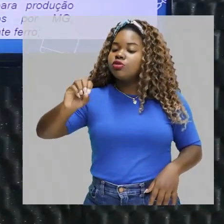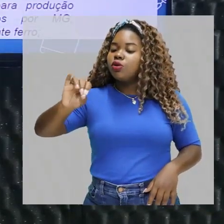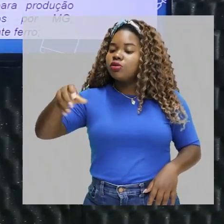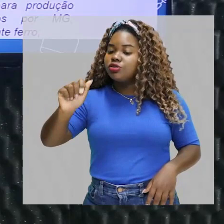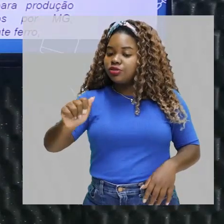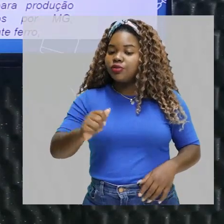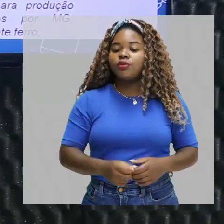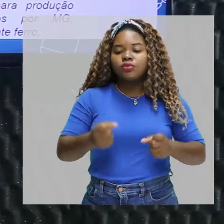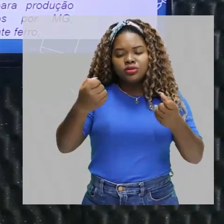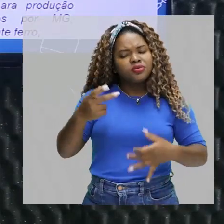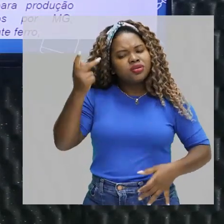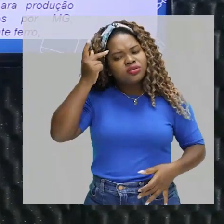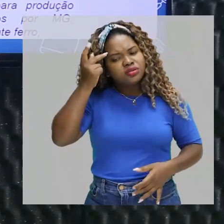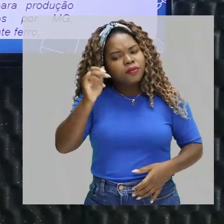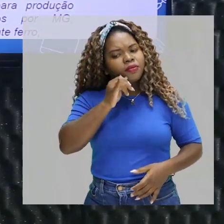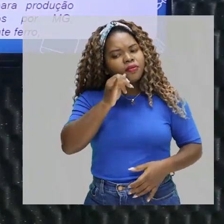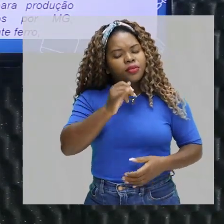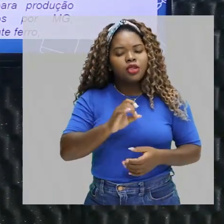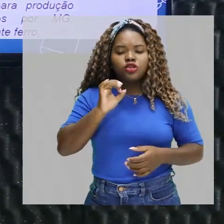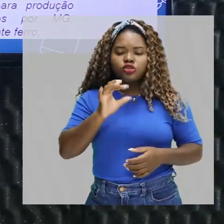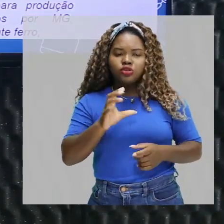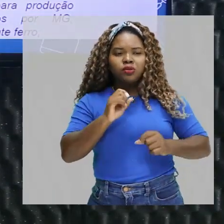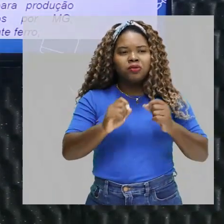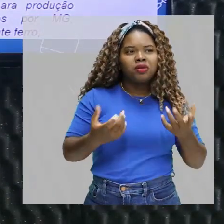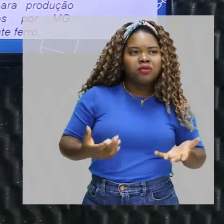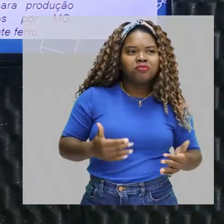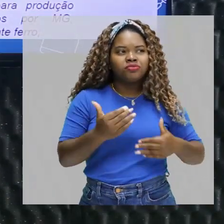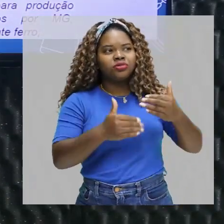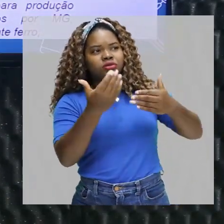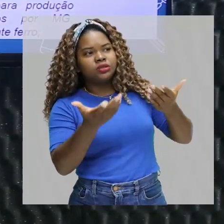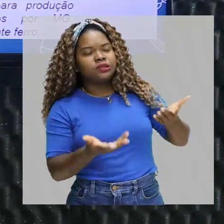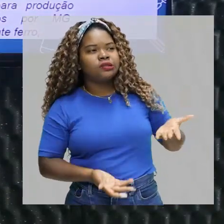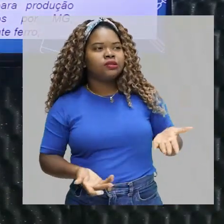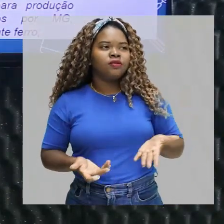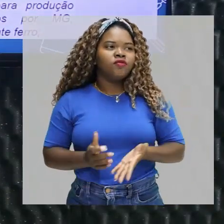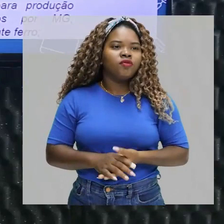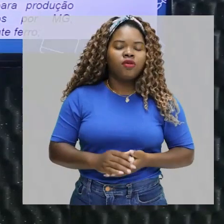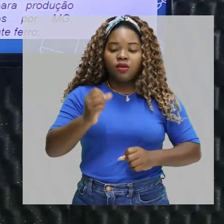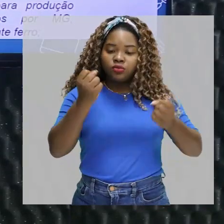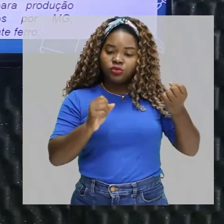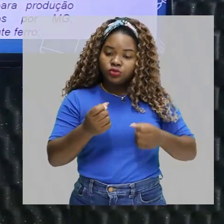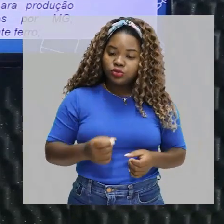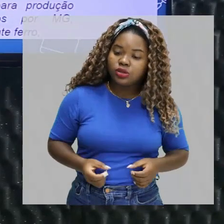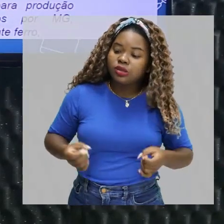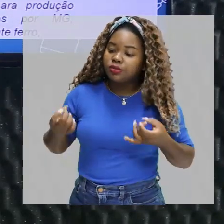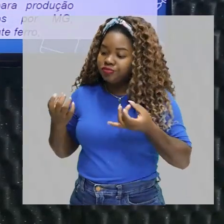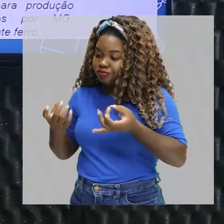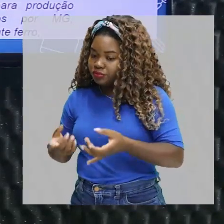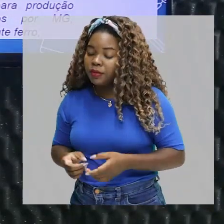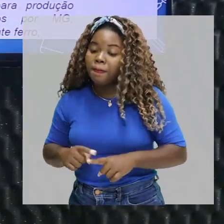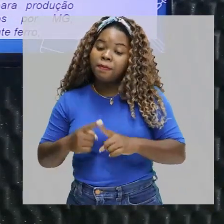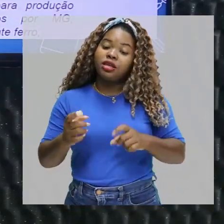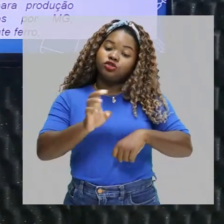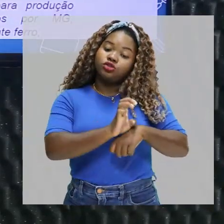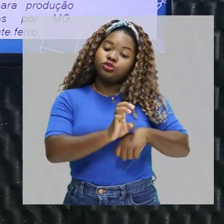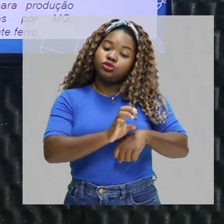no primeiro momento a gente remete só aquela Selva de Pedra né um grande desenvolvimento por exemplo relativo à indústria ao comércio mas o estado de